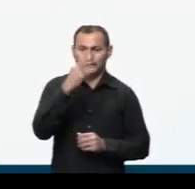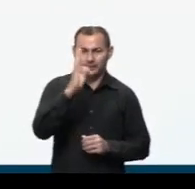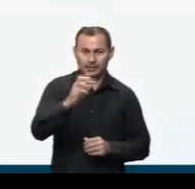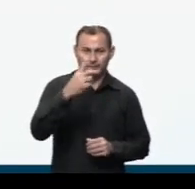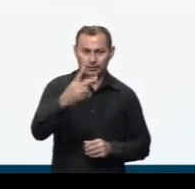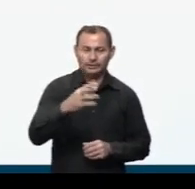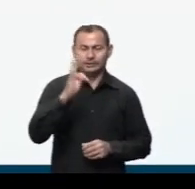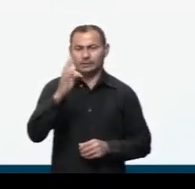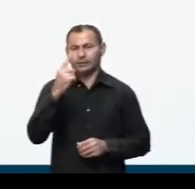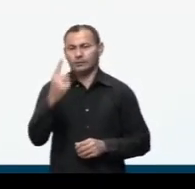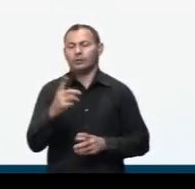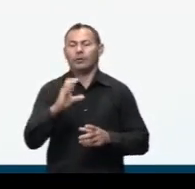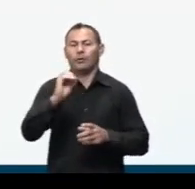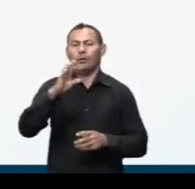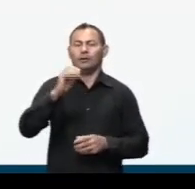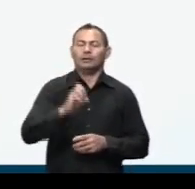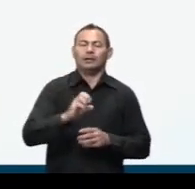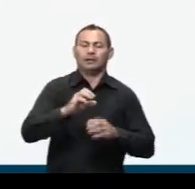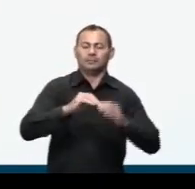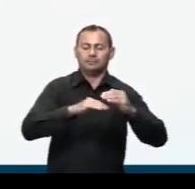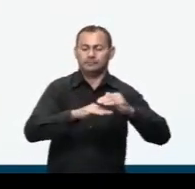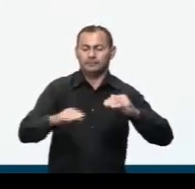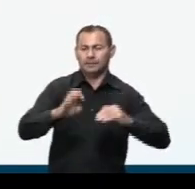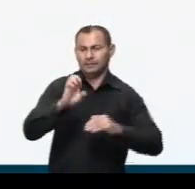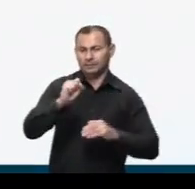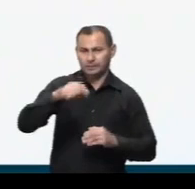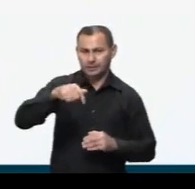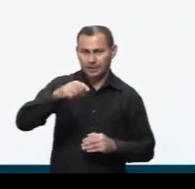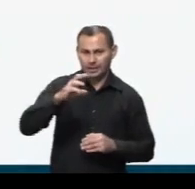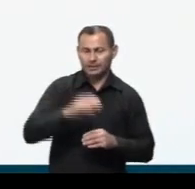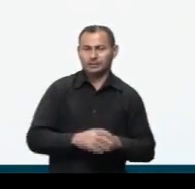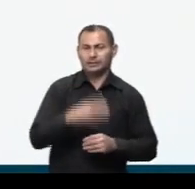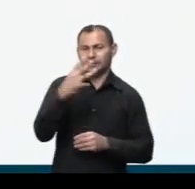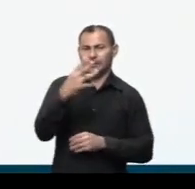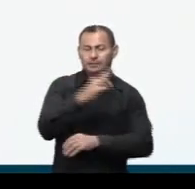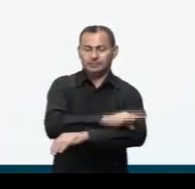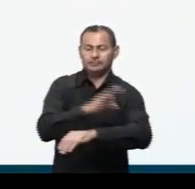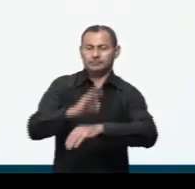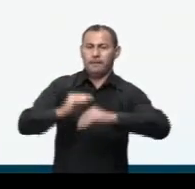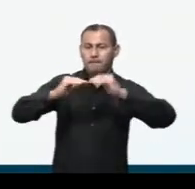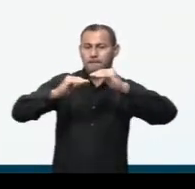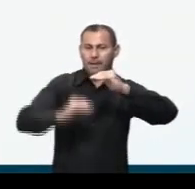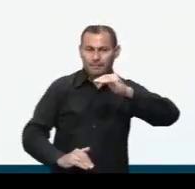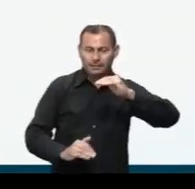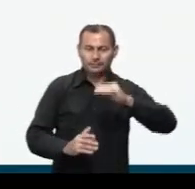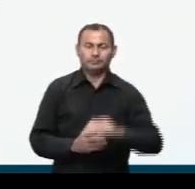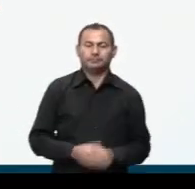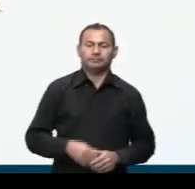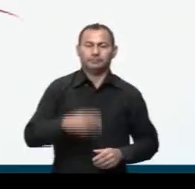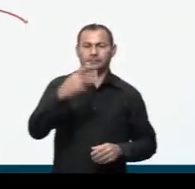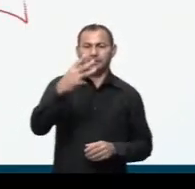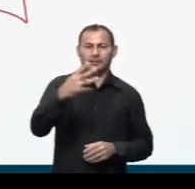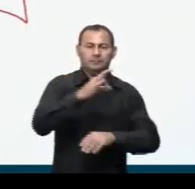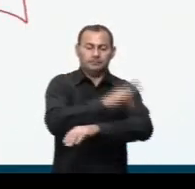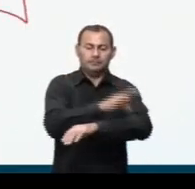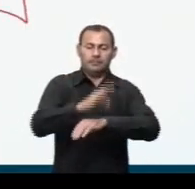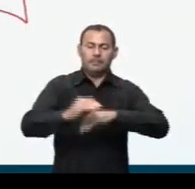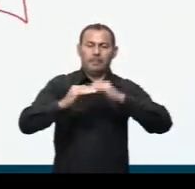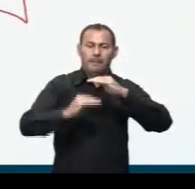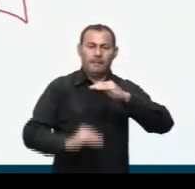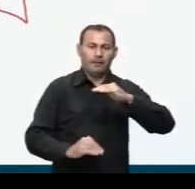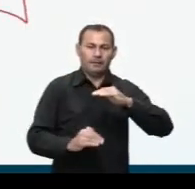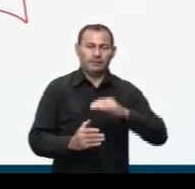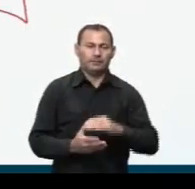T2, T1. Cota de arrasamento das estacas, 3 metros para baixo. Então, essa minha estaca ela vai ficar